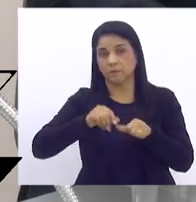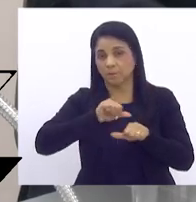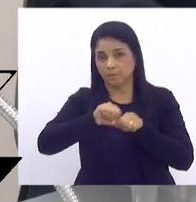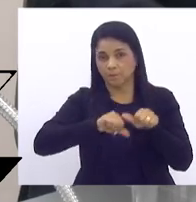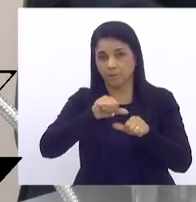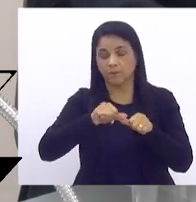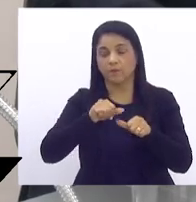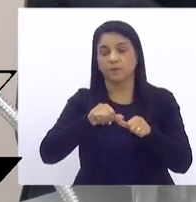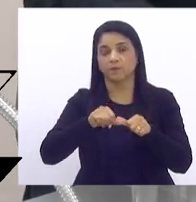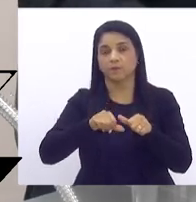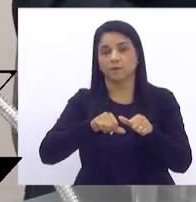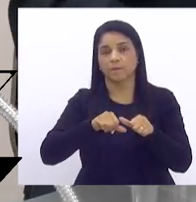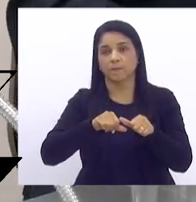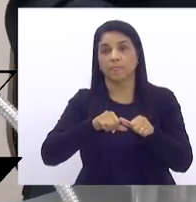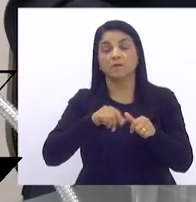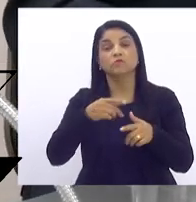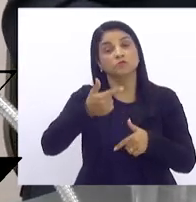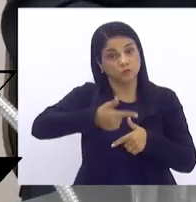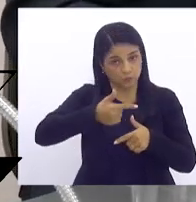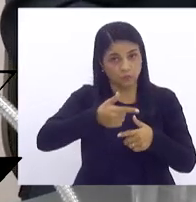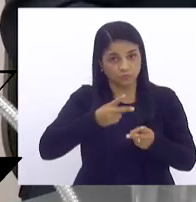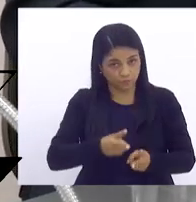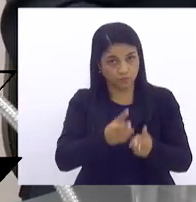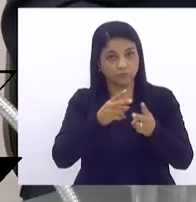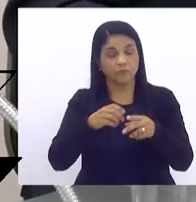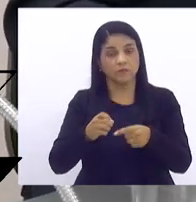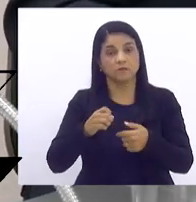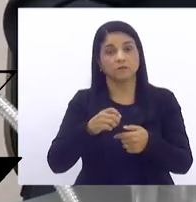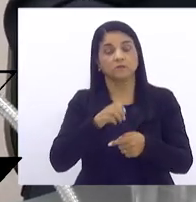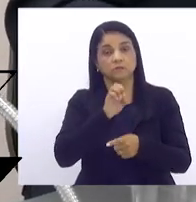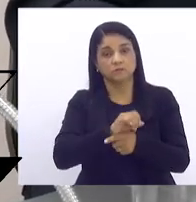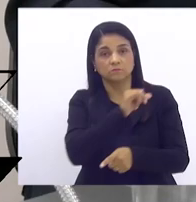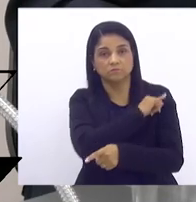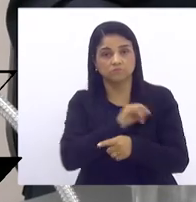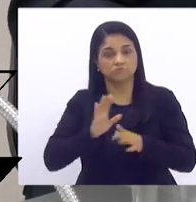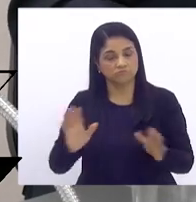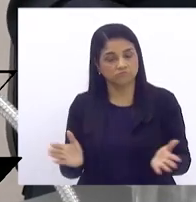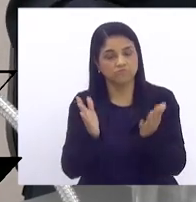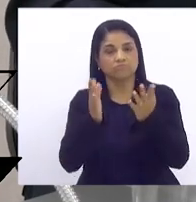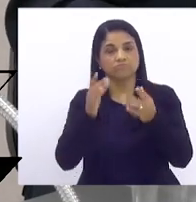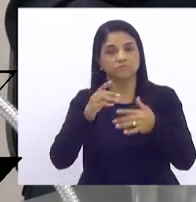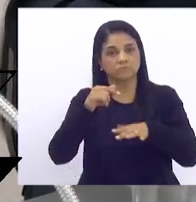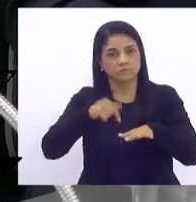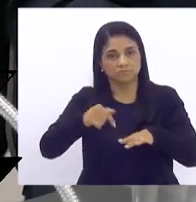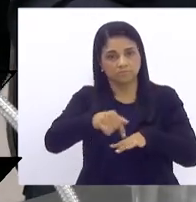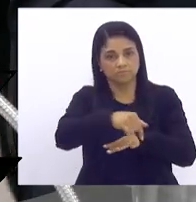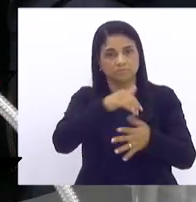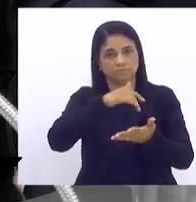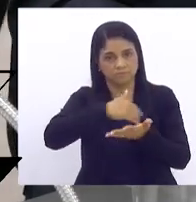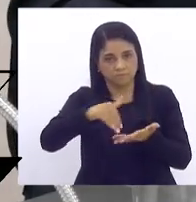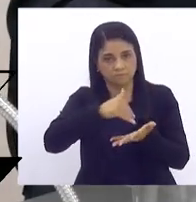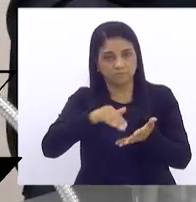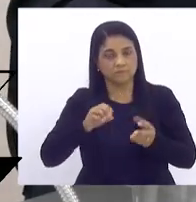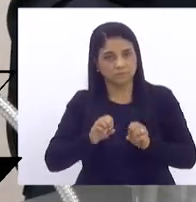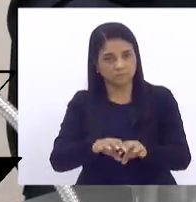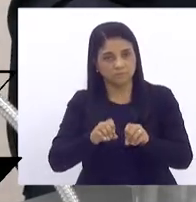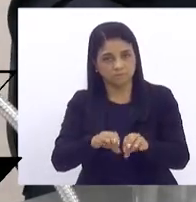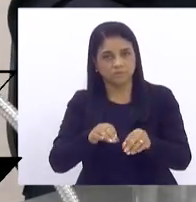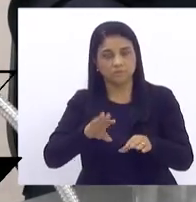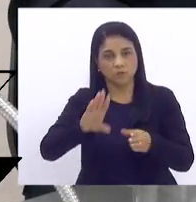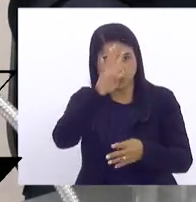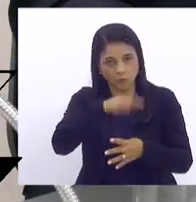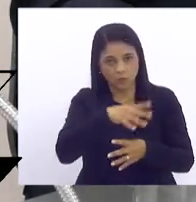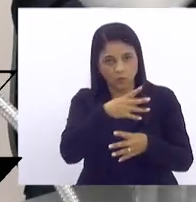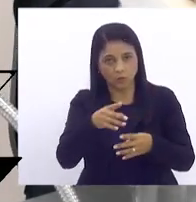O Estado, a parte do levantamento histórico e cultural dessas comunidades, incentivará a Secretaria Estadual de Educação a colocar no